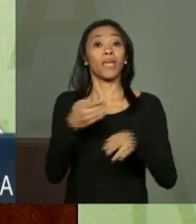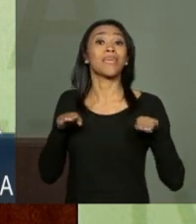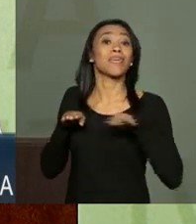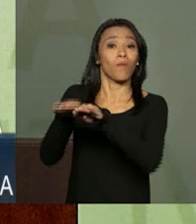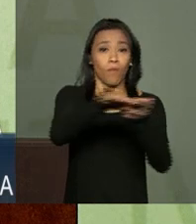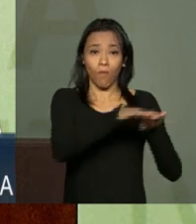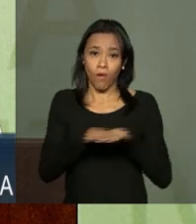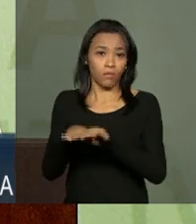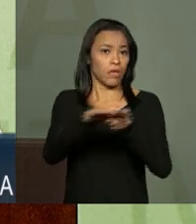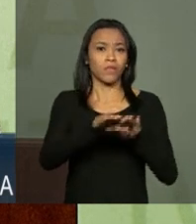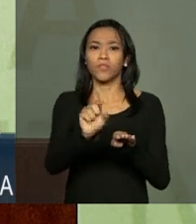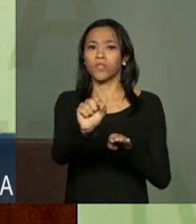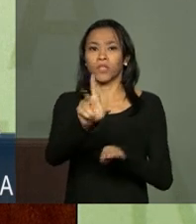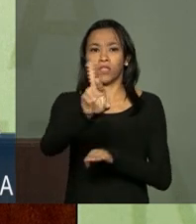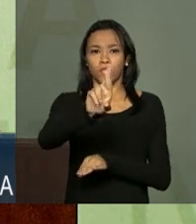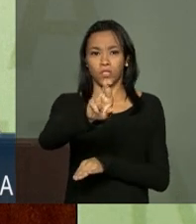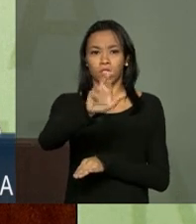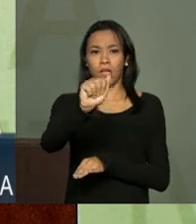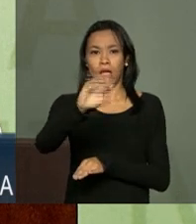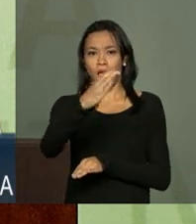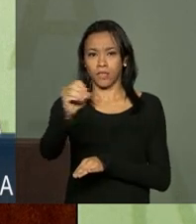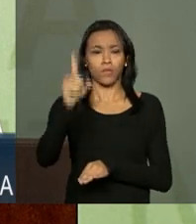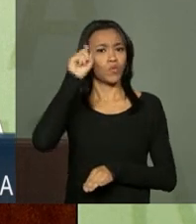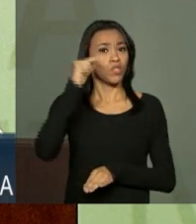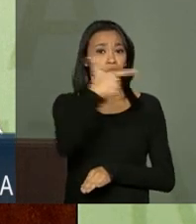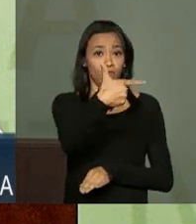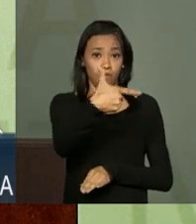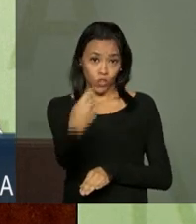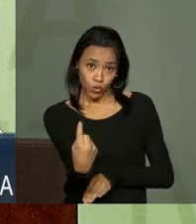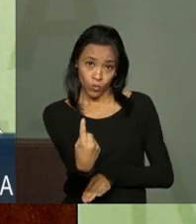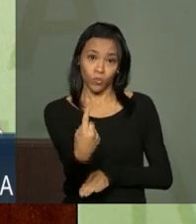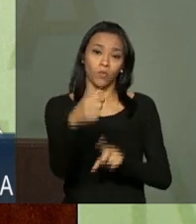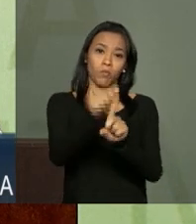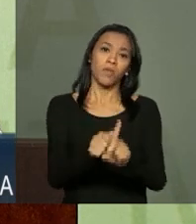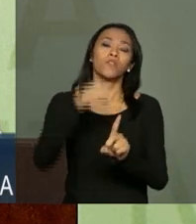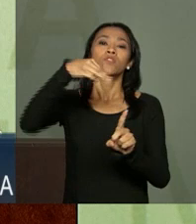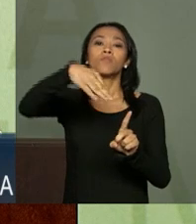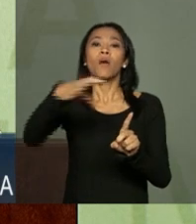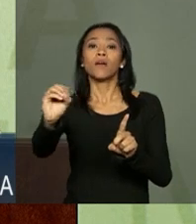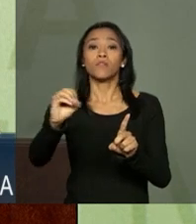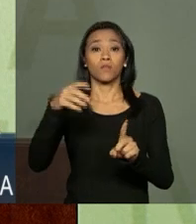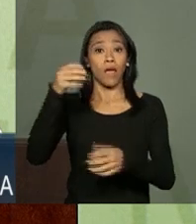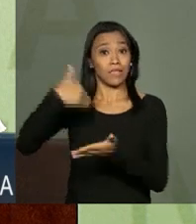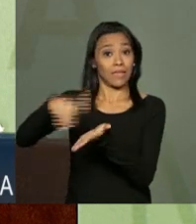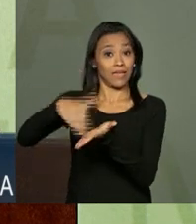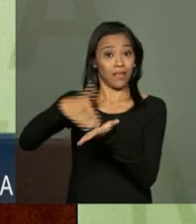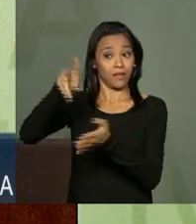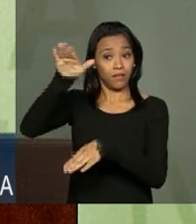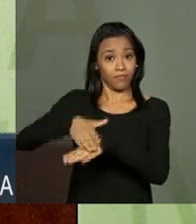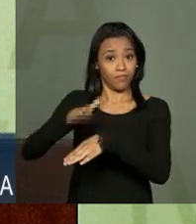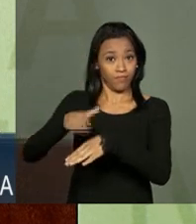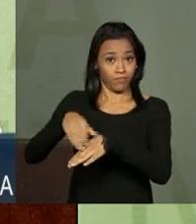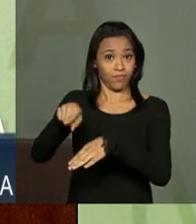racial. No dia 21 de março, a Secretaria de Igualdade Racial completou